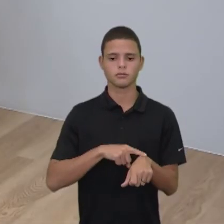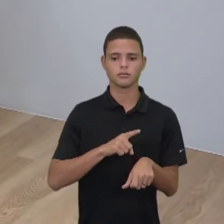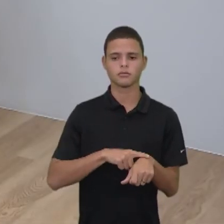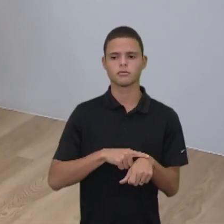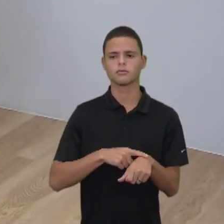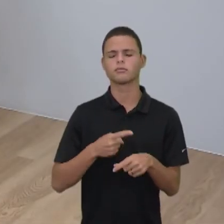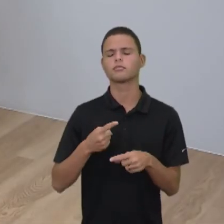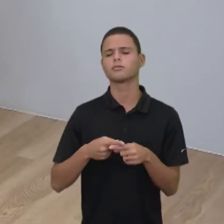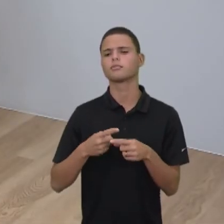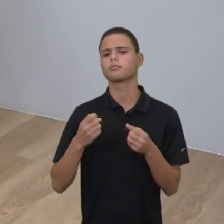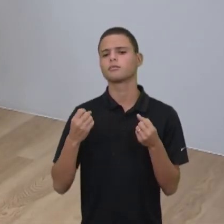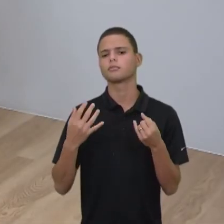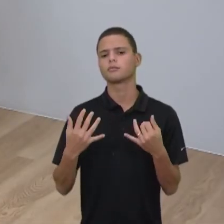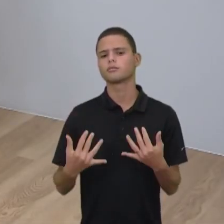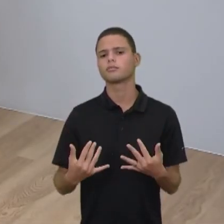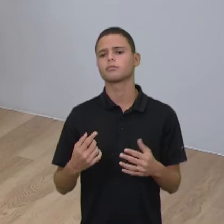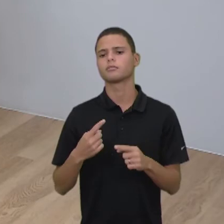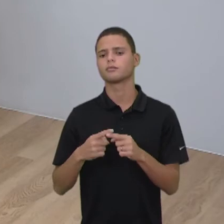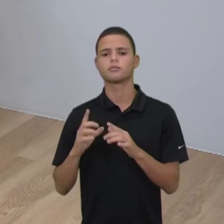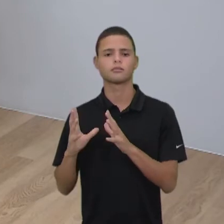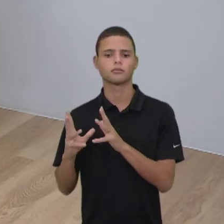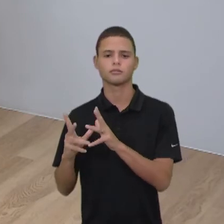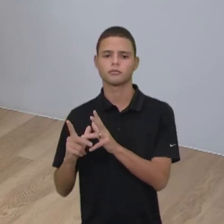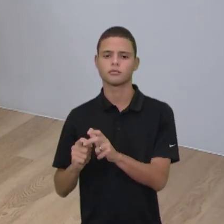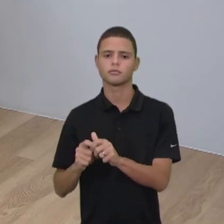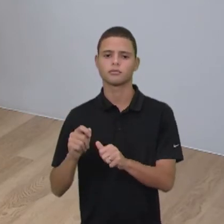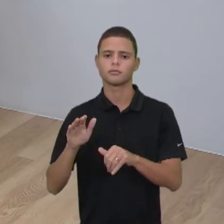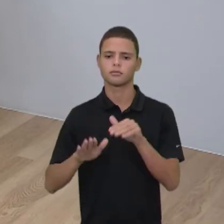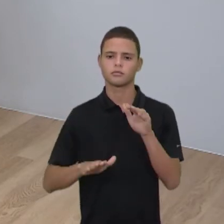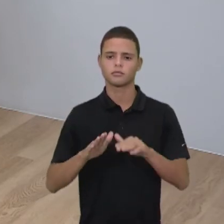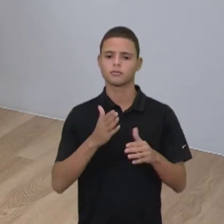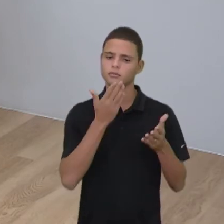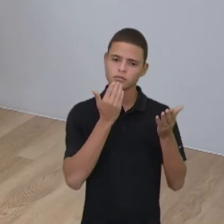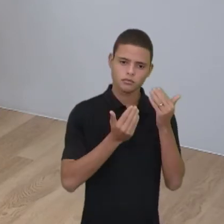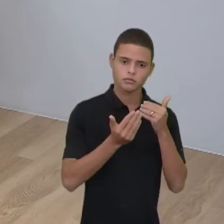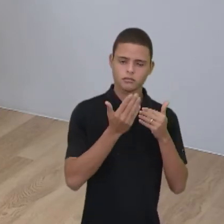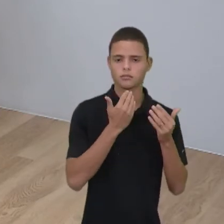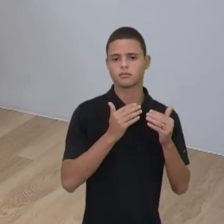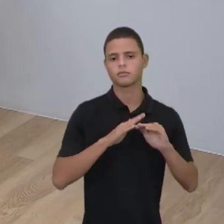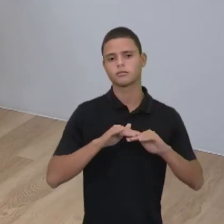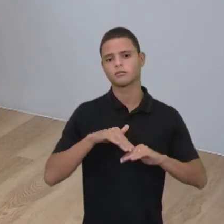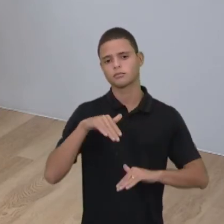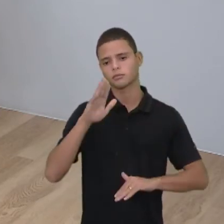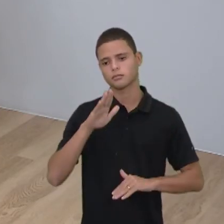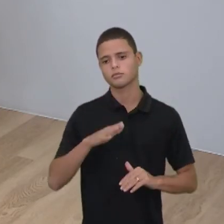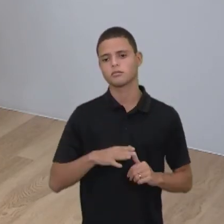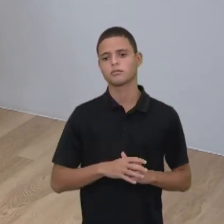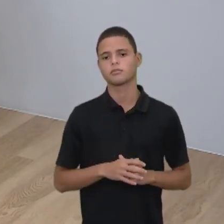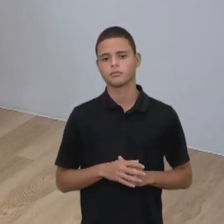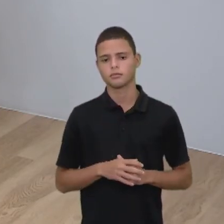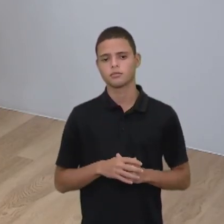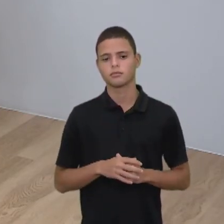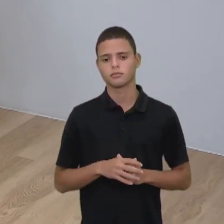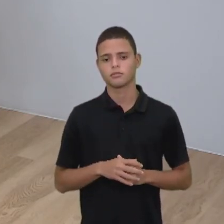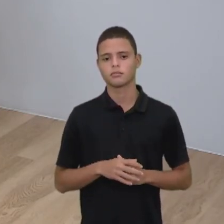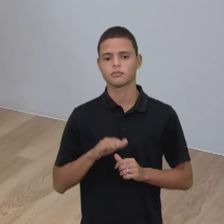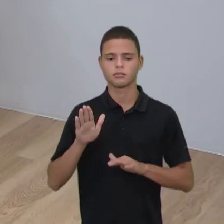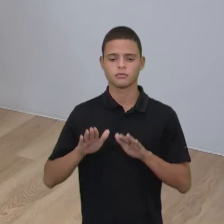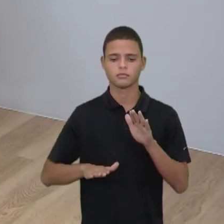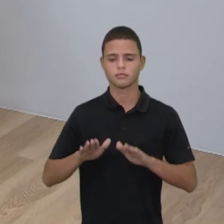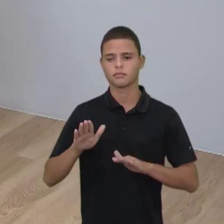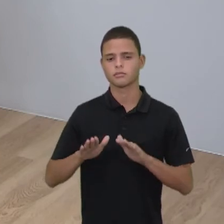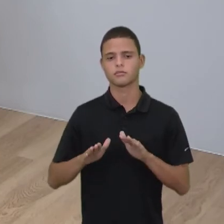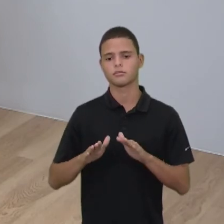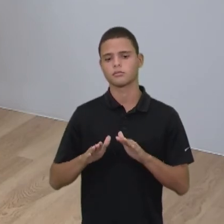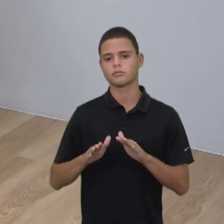isso, Pri? Porque todo mundo, às vezes, come um pouco demais, né? Claro, claro. Todo mundo, às vezes, exagera. Todo